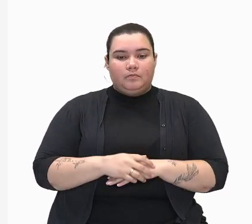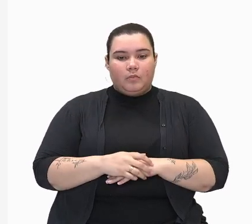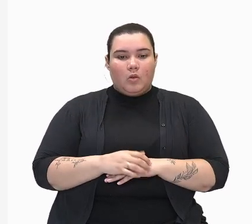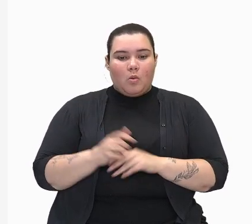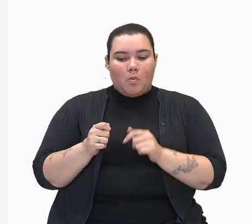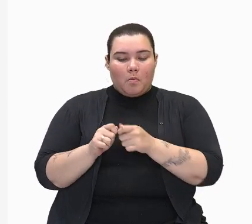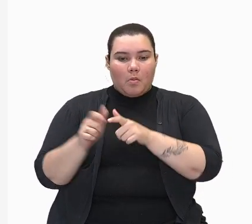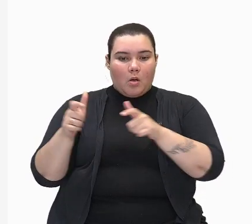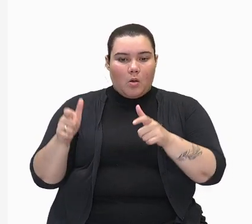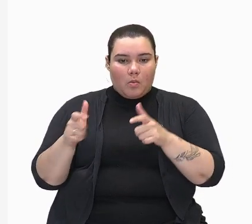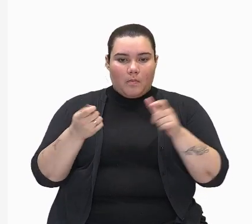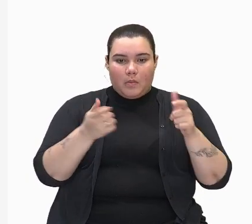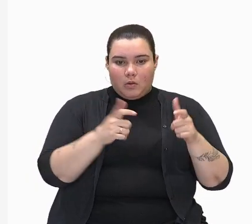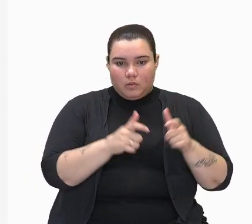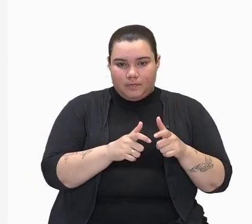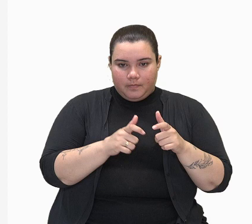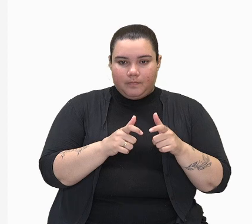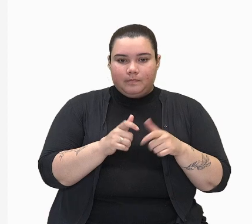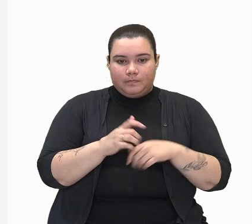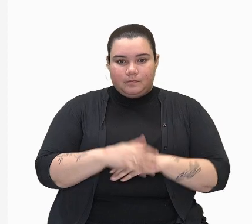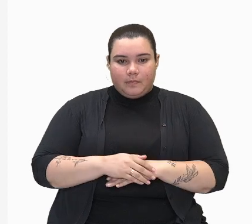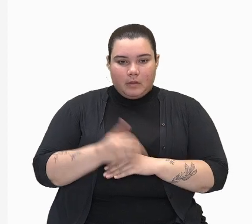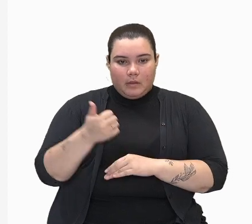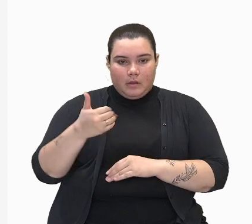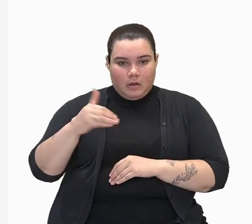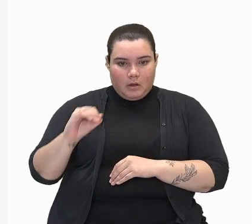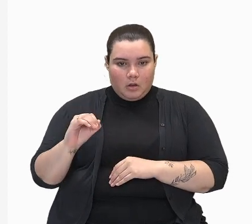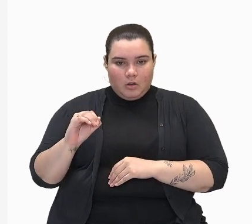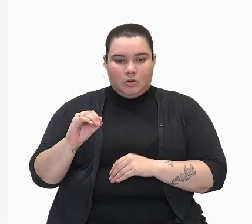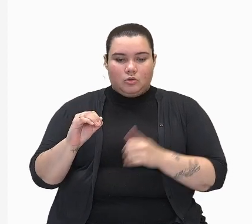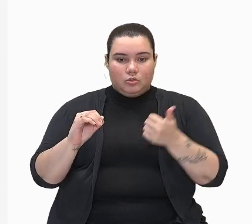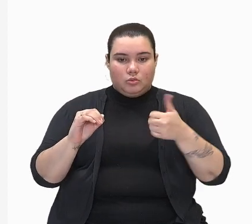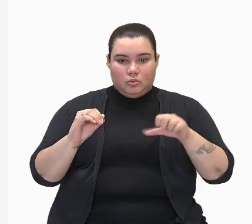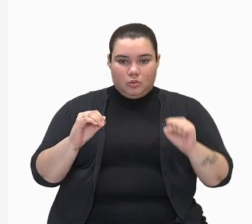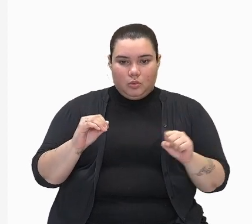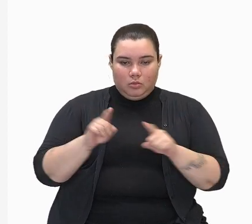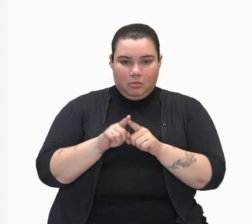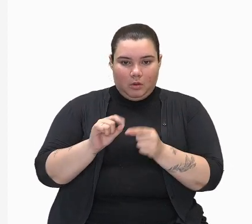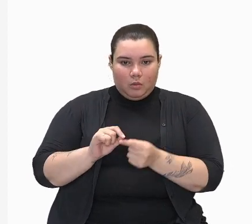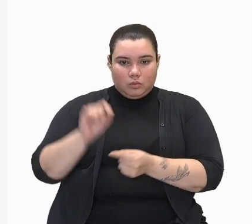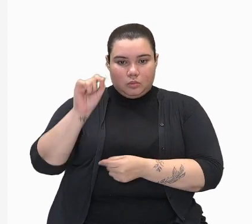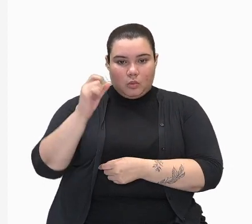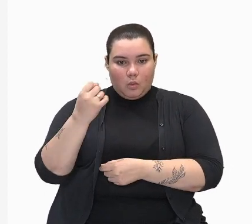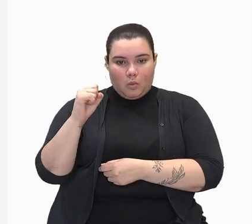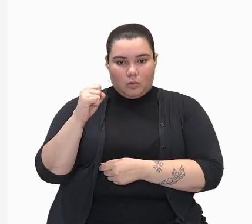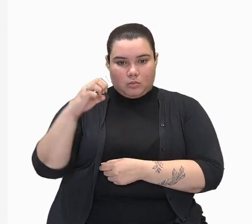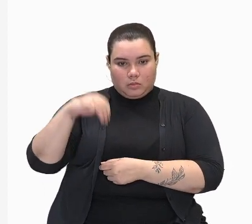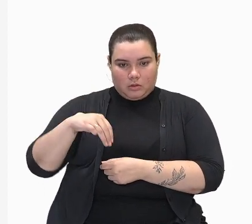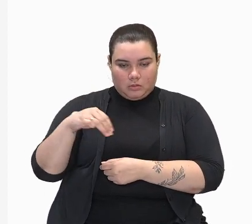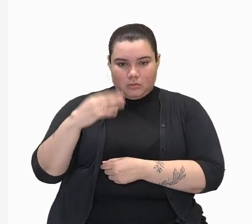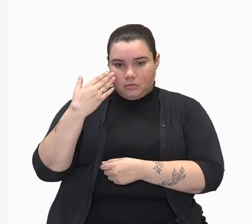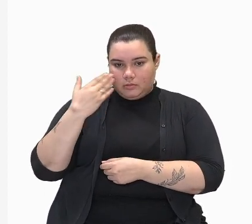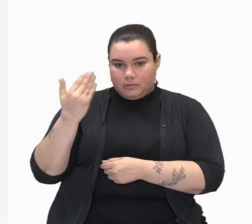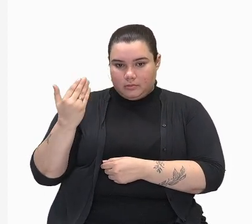maior. E a altura de 8 metros, exatamente como nós estamos vendo aí na nossa imagem.